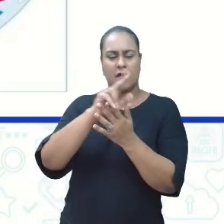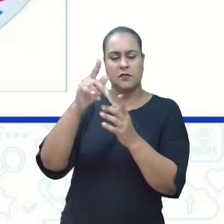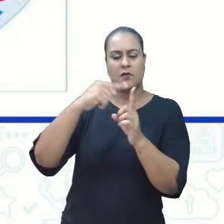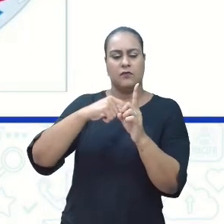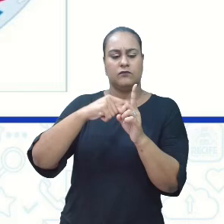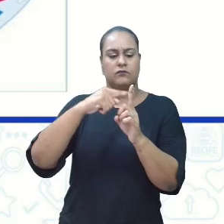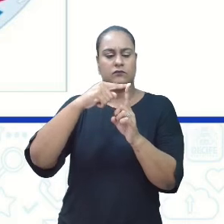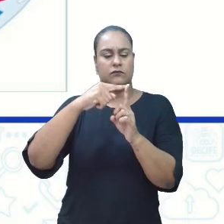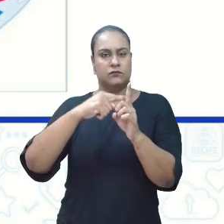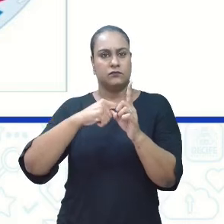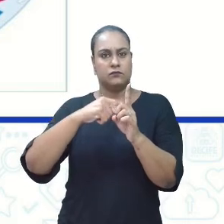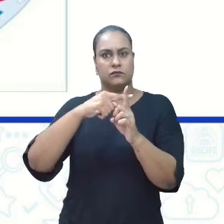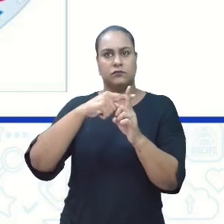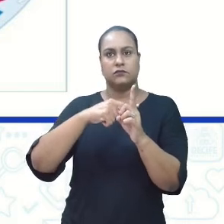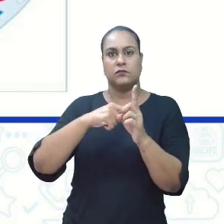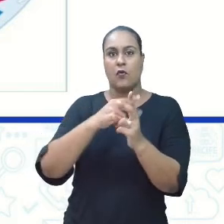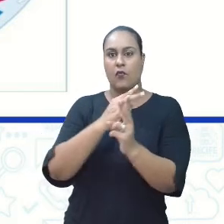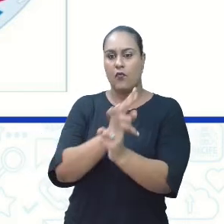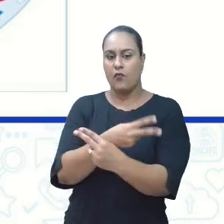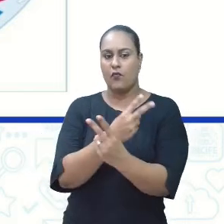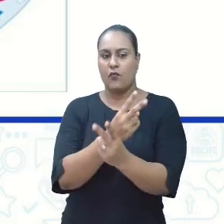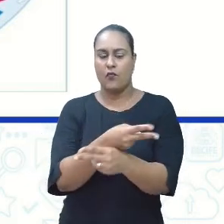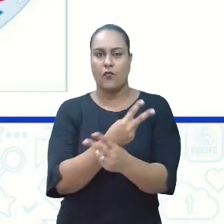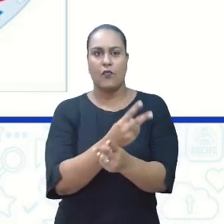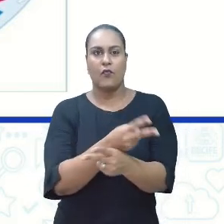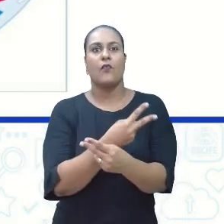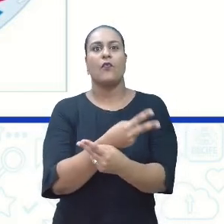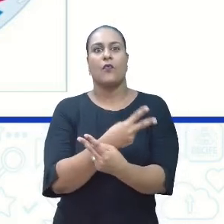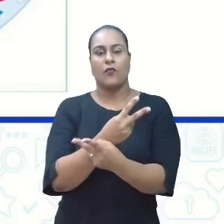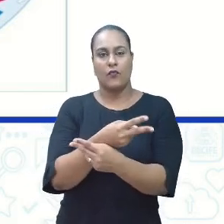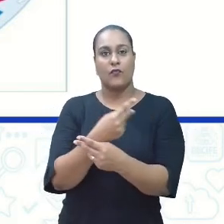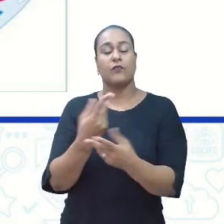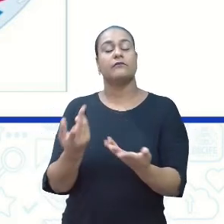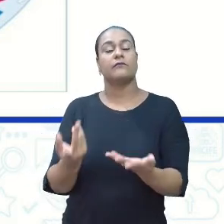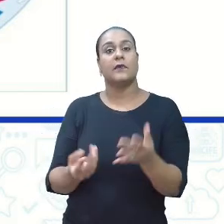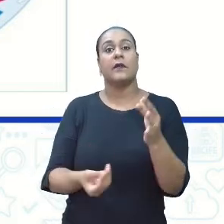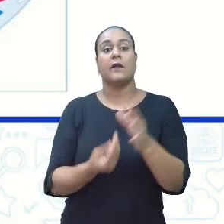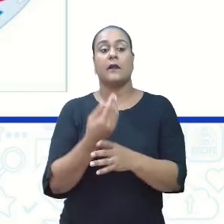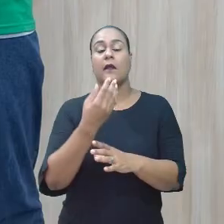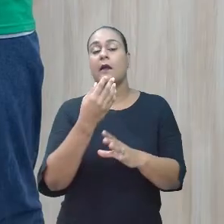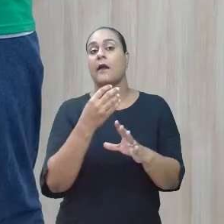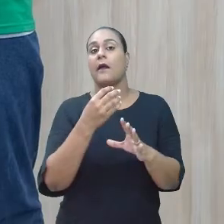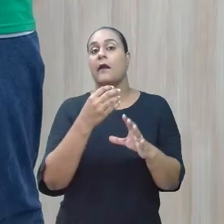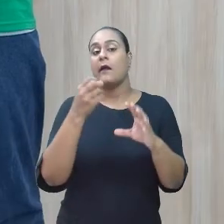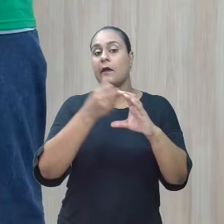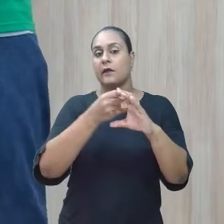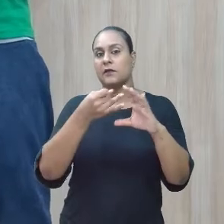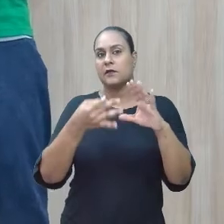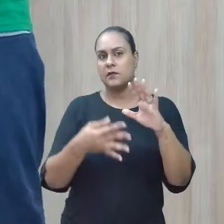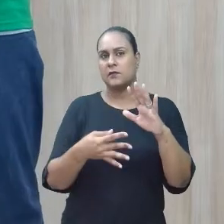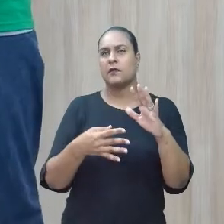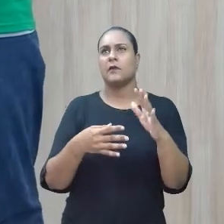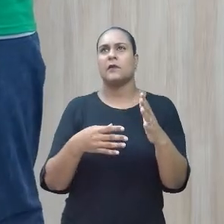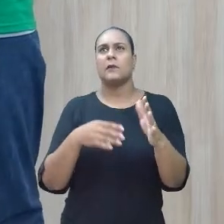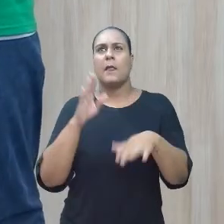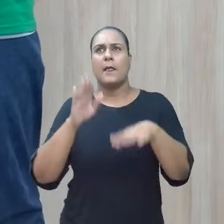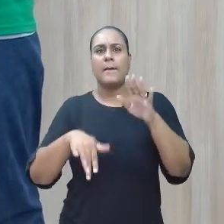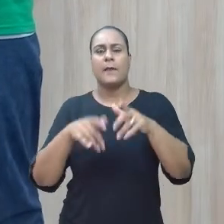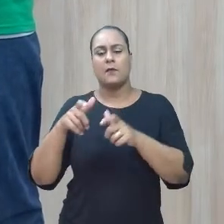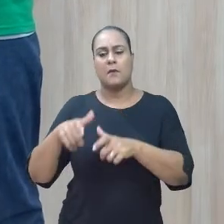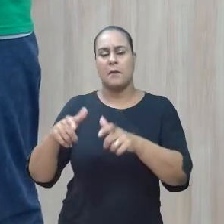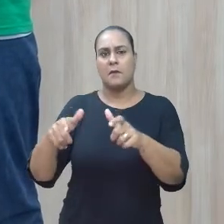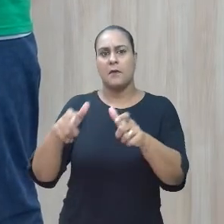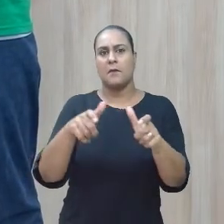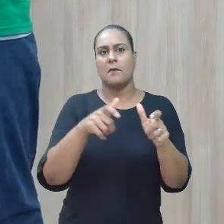correntes oceânicas, que vem trazendo justamente as características dessas águas que são um pouco mais quentes, um pouco mais frias, e